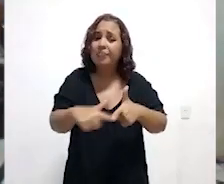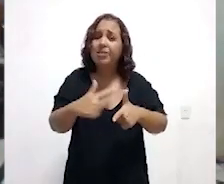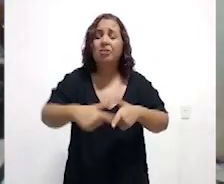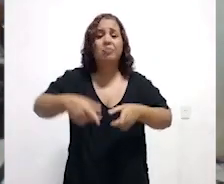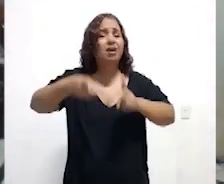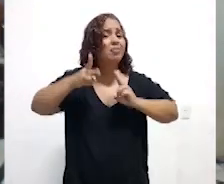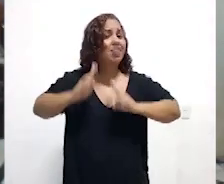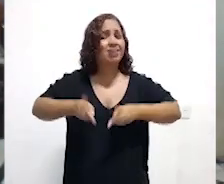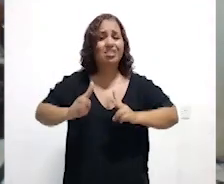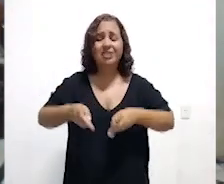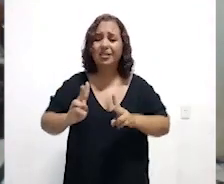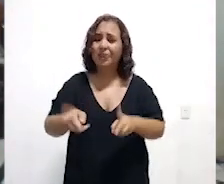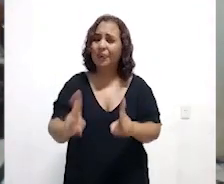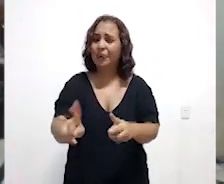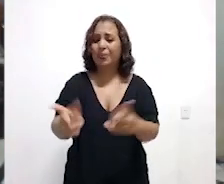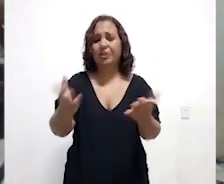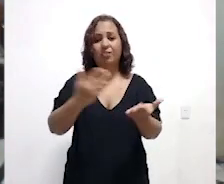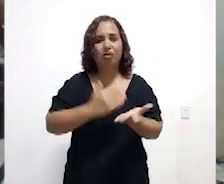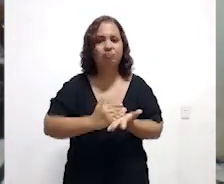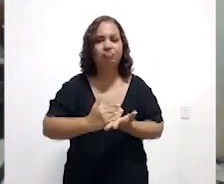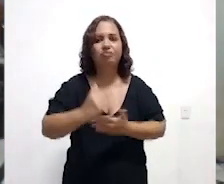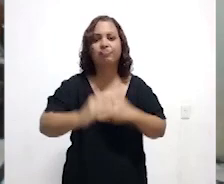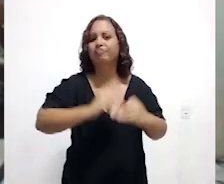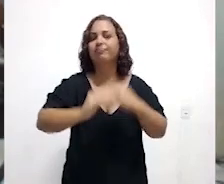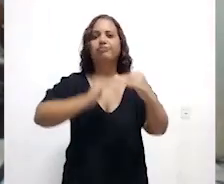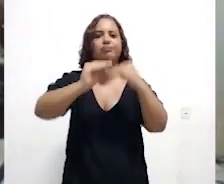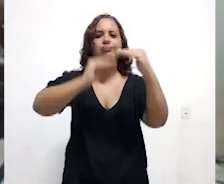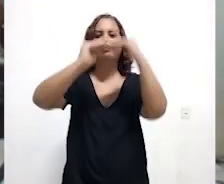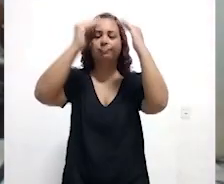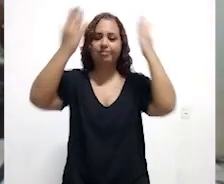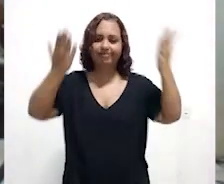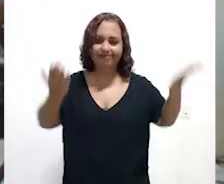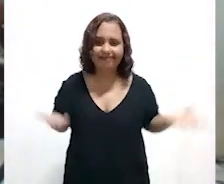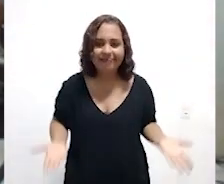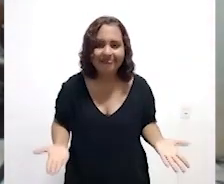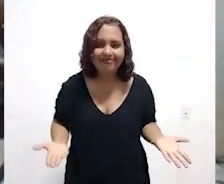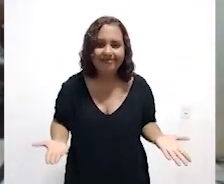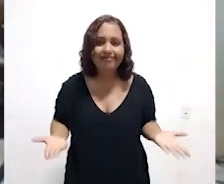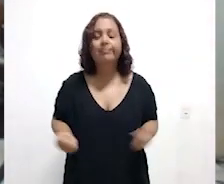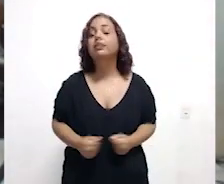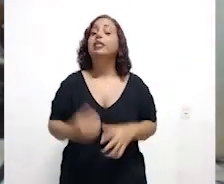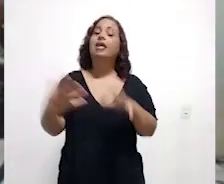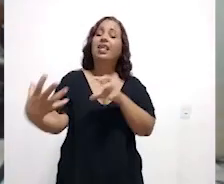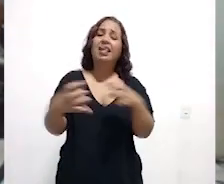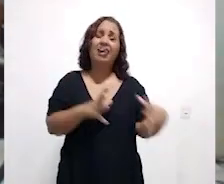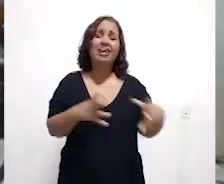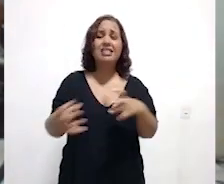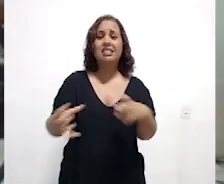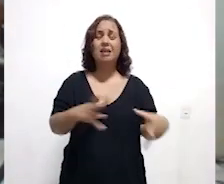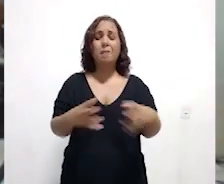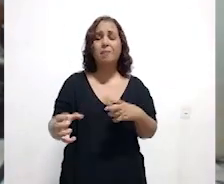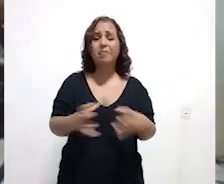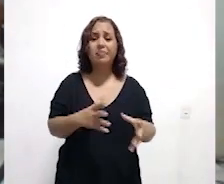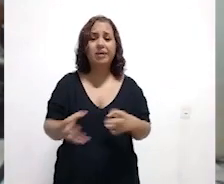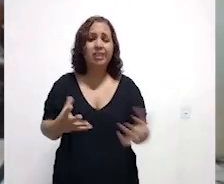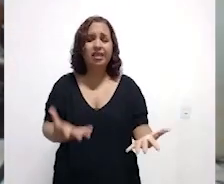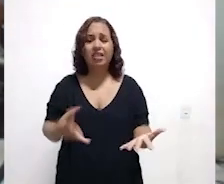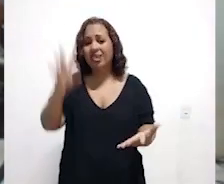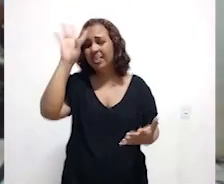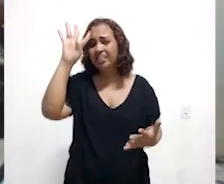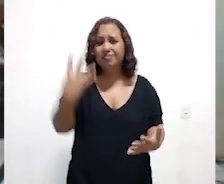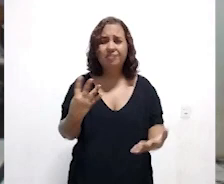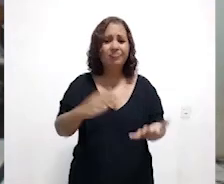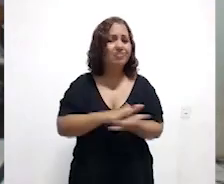segue avançando, não é? Essa briga que não vai levar a lugar nenhum, não